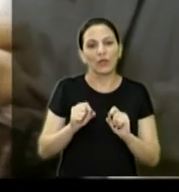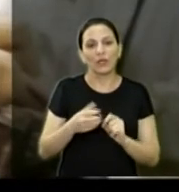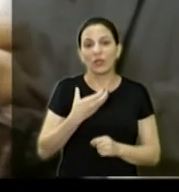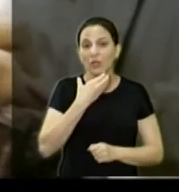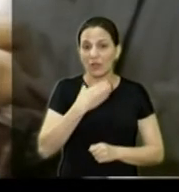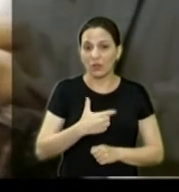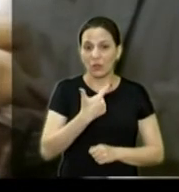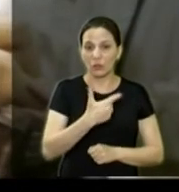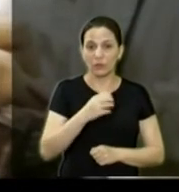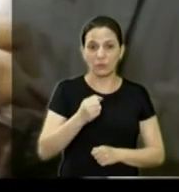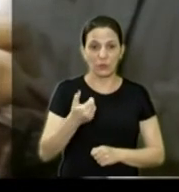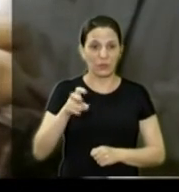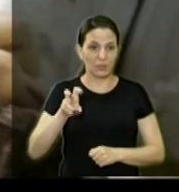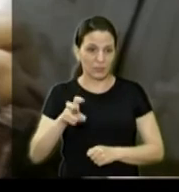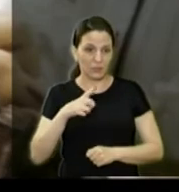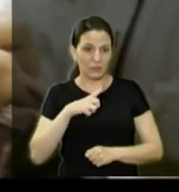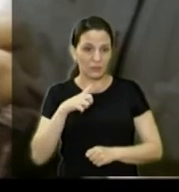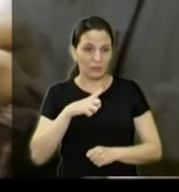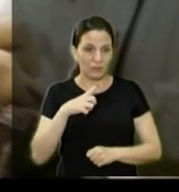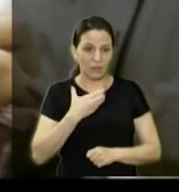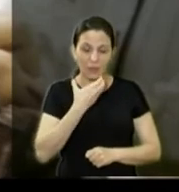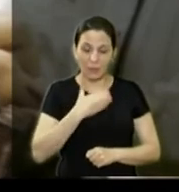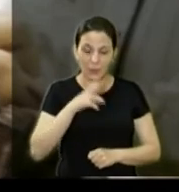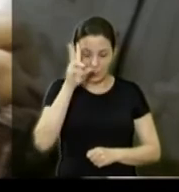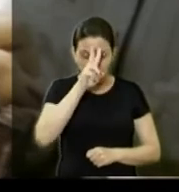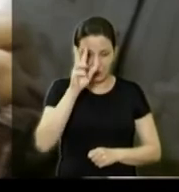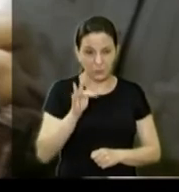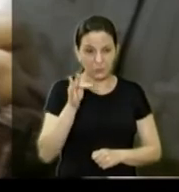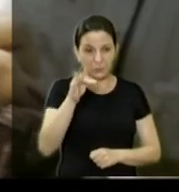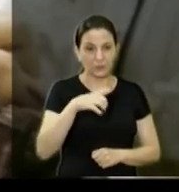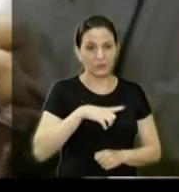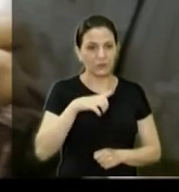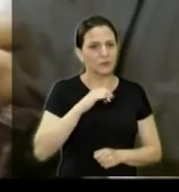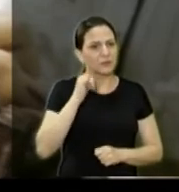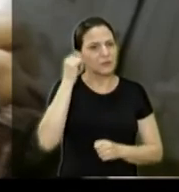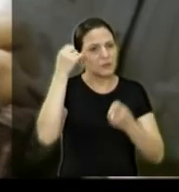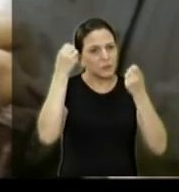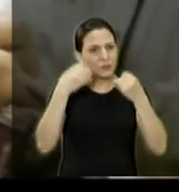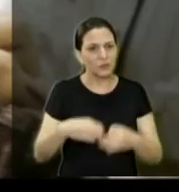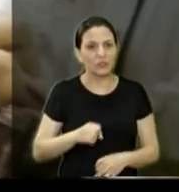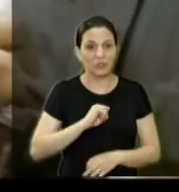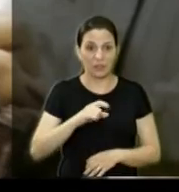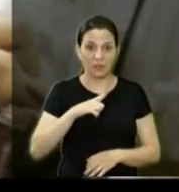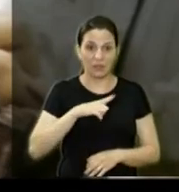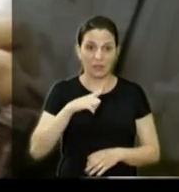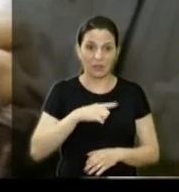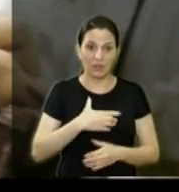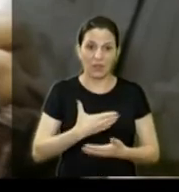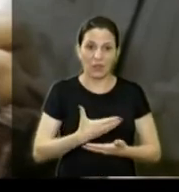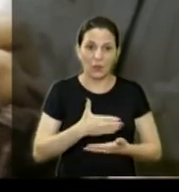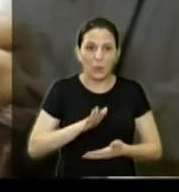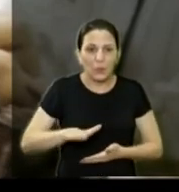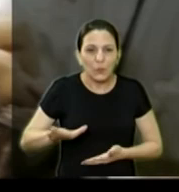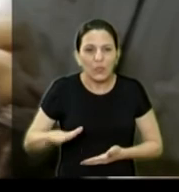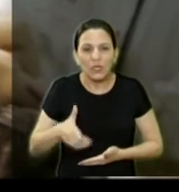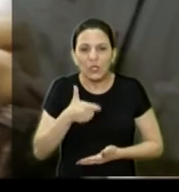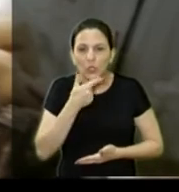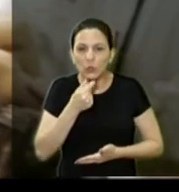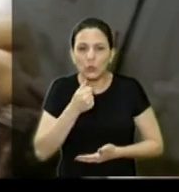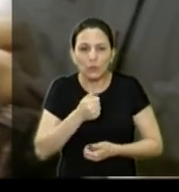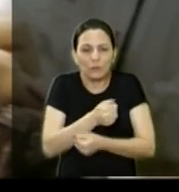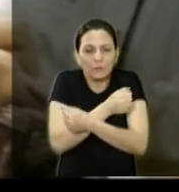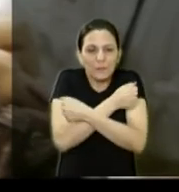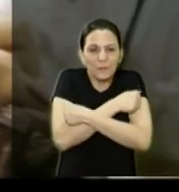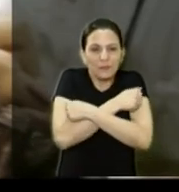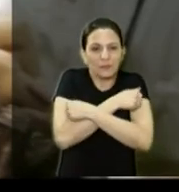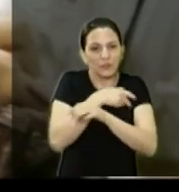de 2015, já lembrando o Natal que vem por aí. Ele disse assim: se tomarmos o menino nos braços e nos deixarmos abraçar